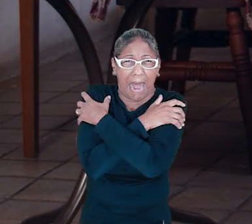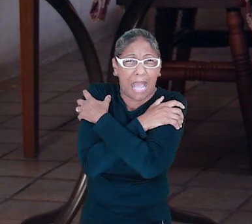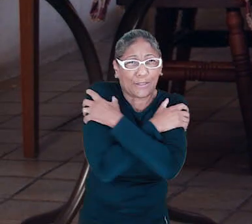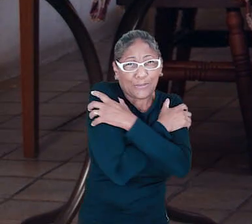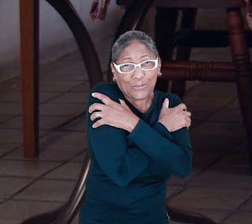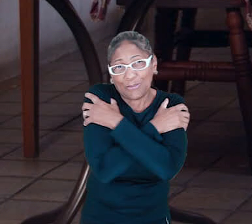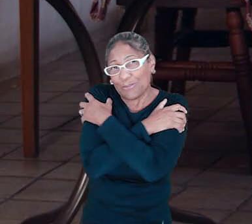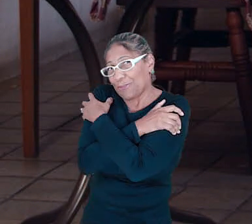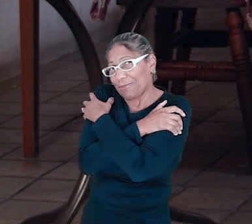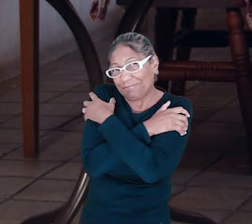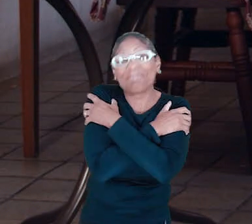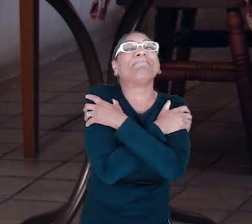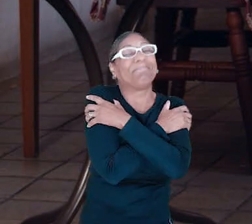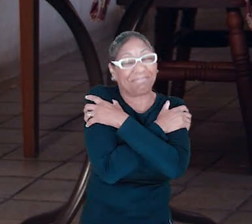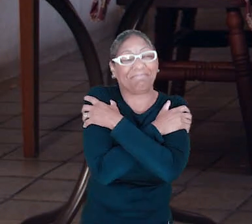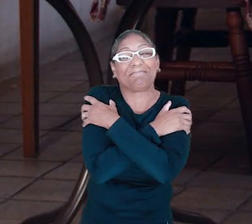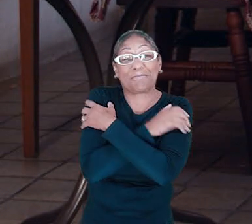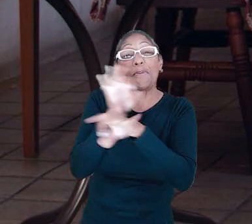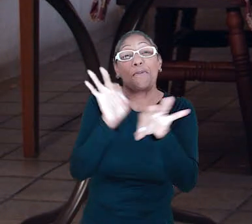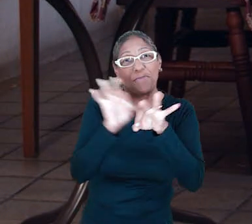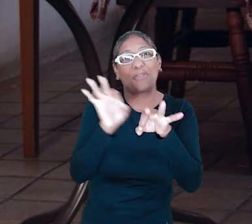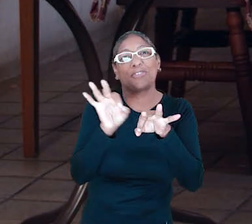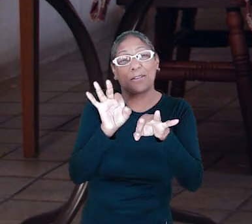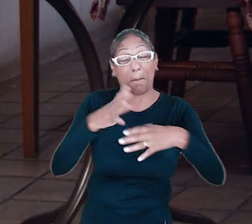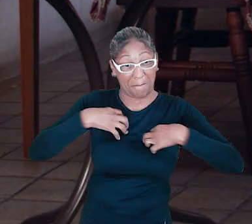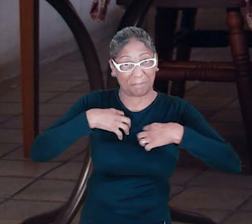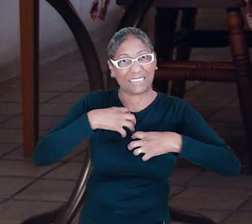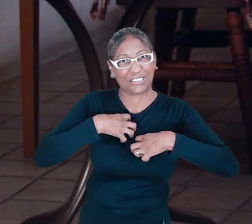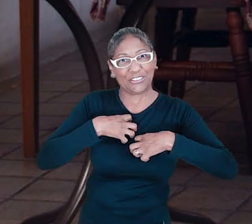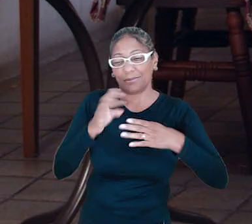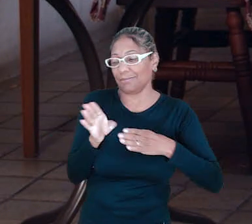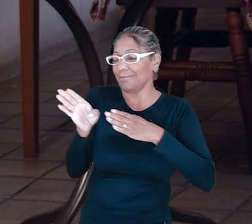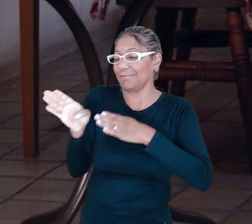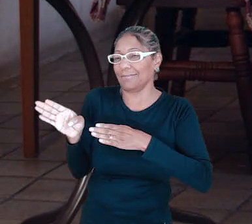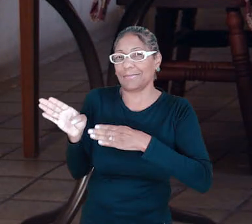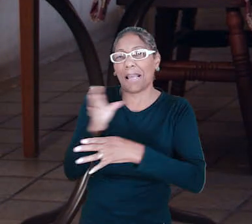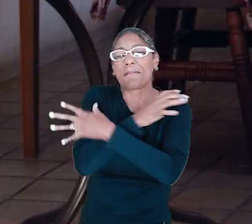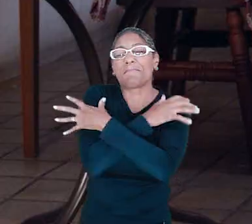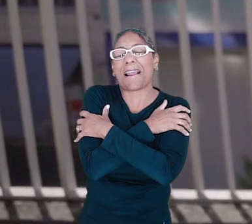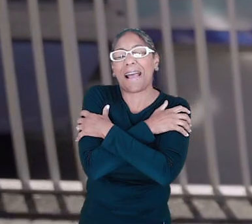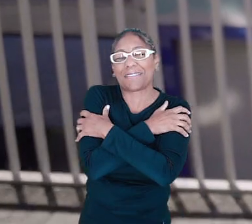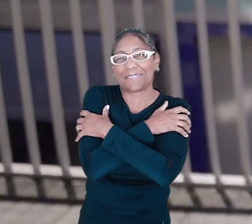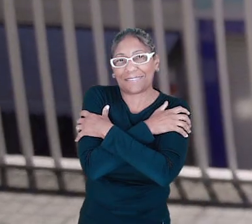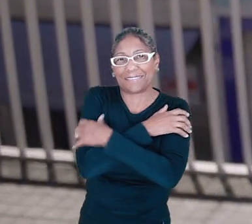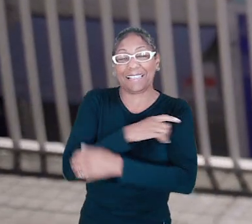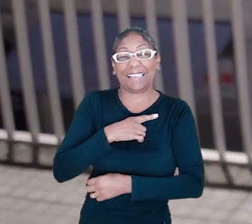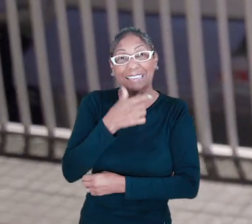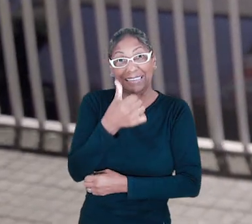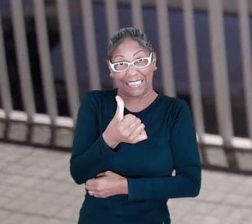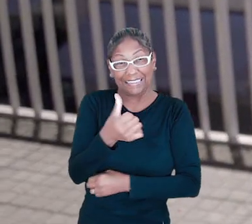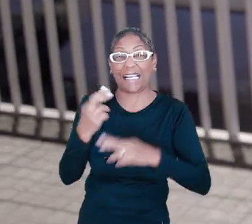falta? Né? Então, o lado a lado, ele representou pra gente esse abraço. A gente tem